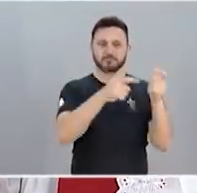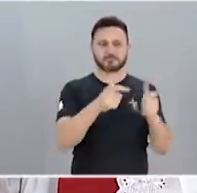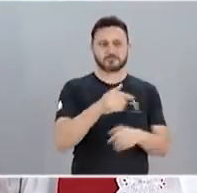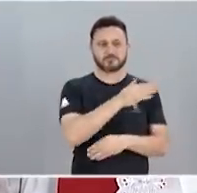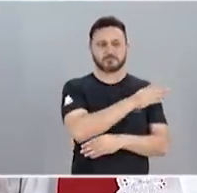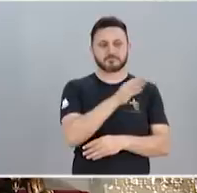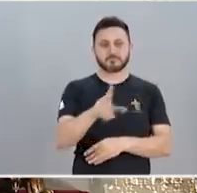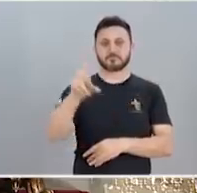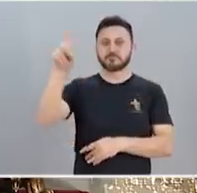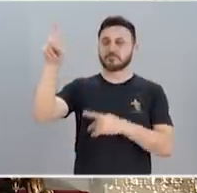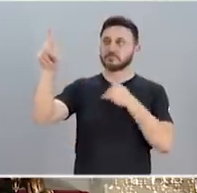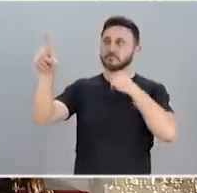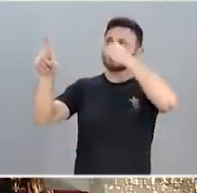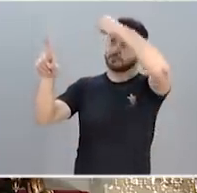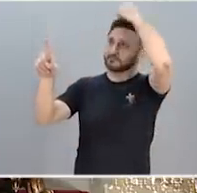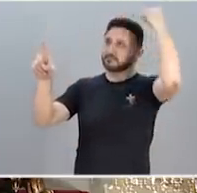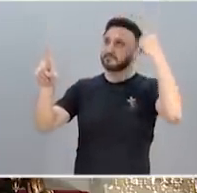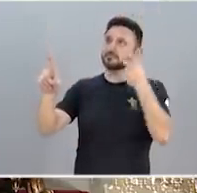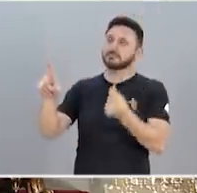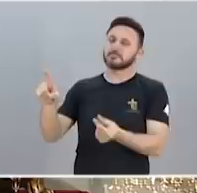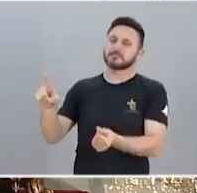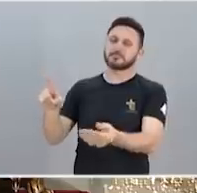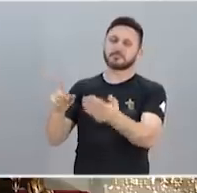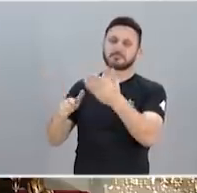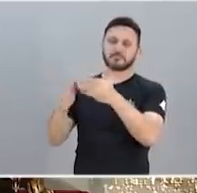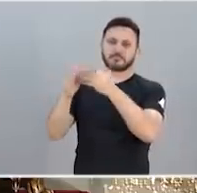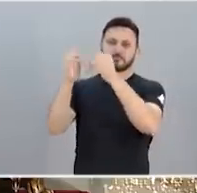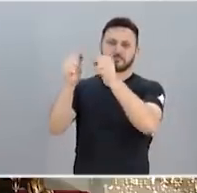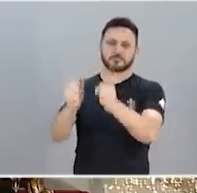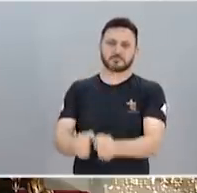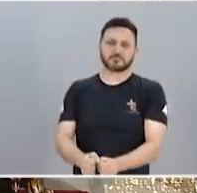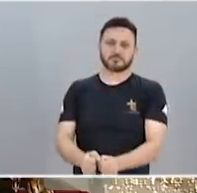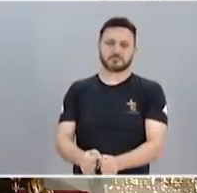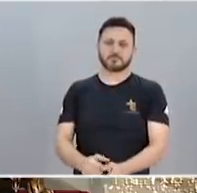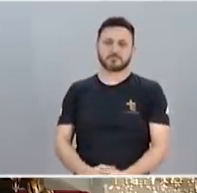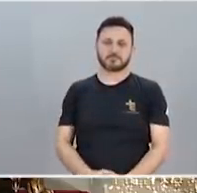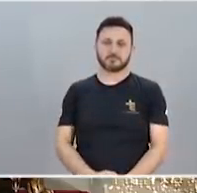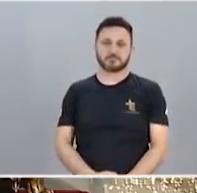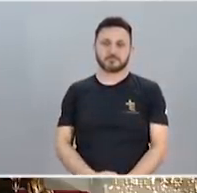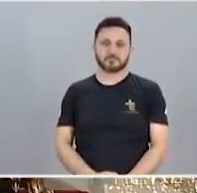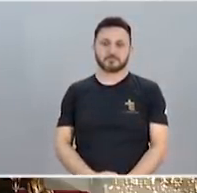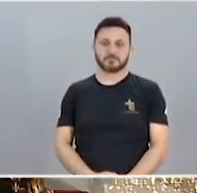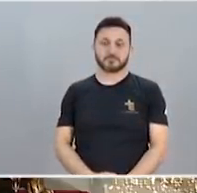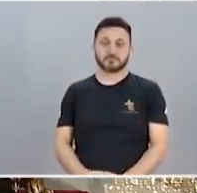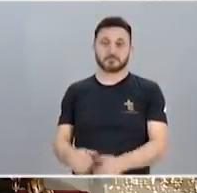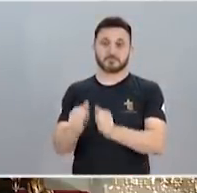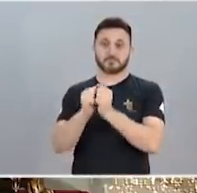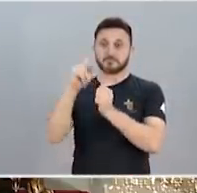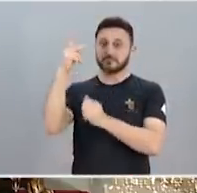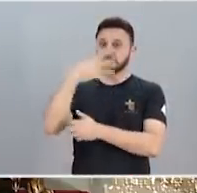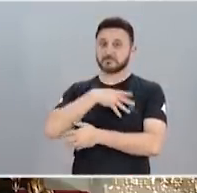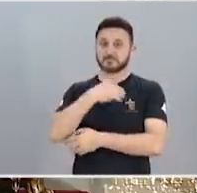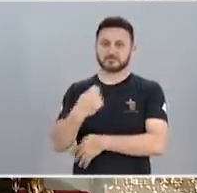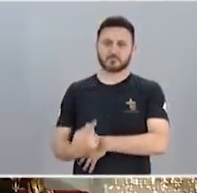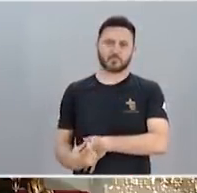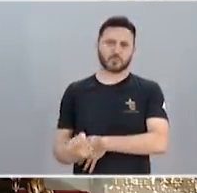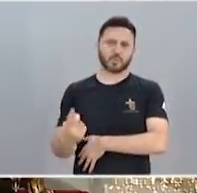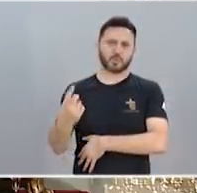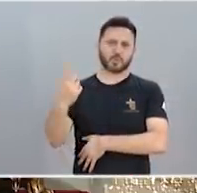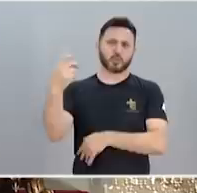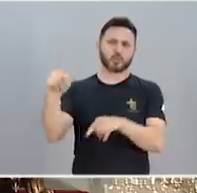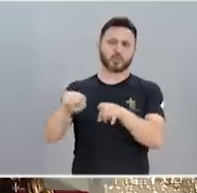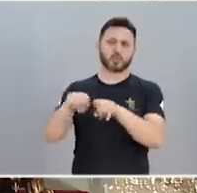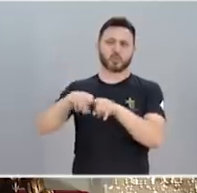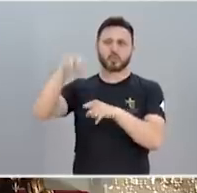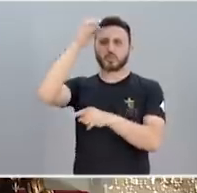sempre em todo lugar. Senhor Pai Santo, Deus Eterno e Todo-Poderoso, com vosso Filho único e o